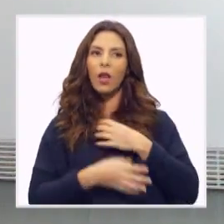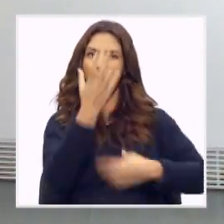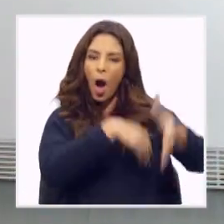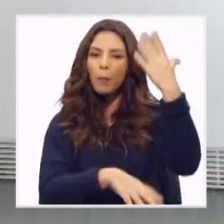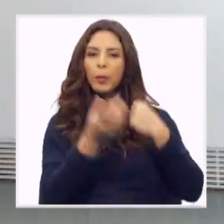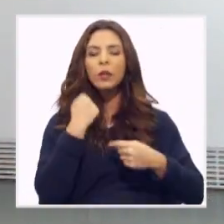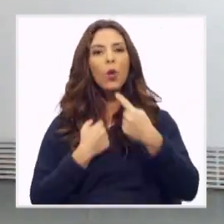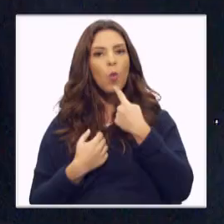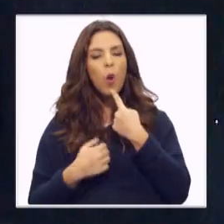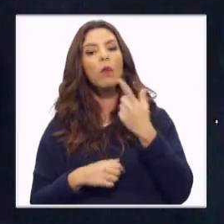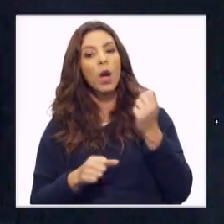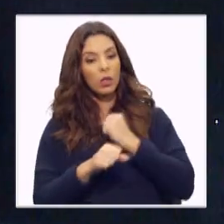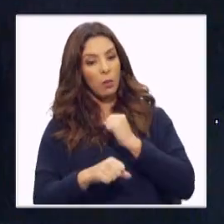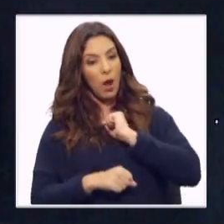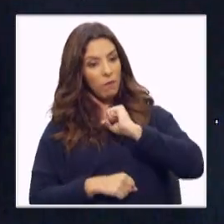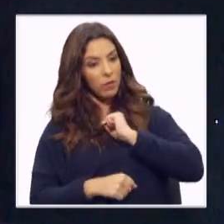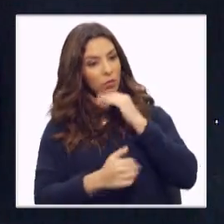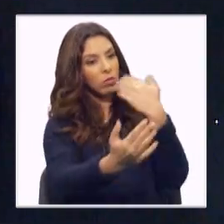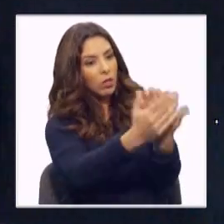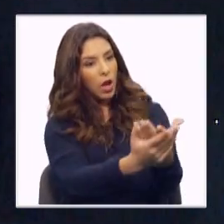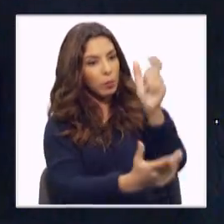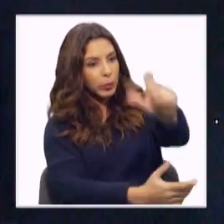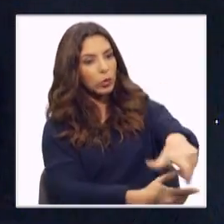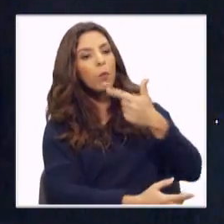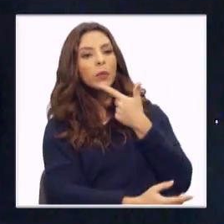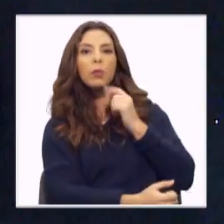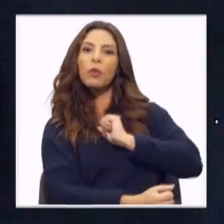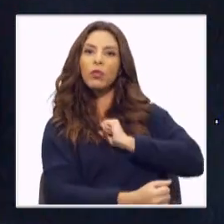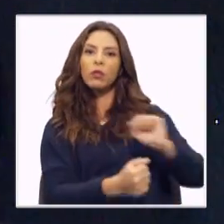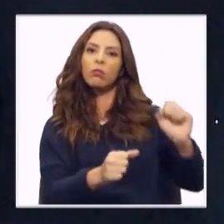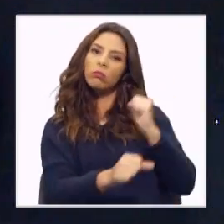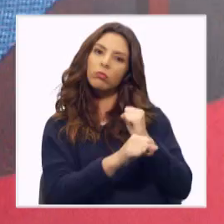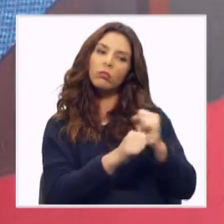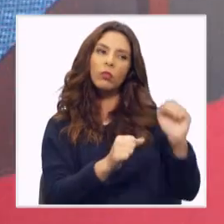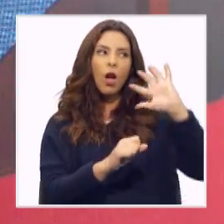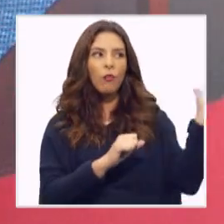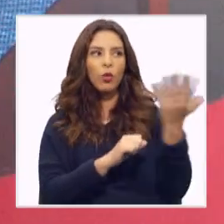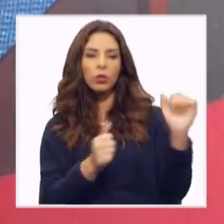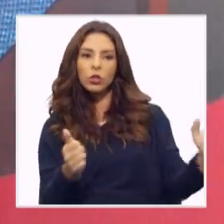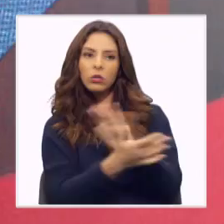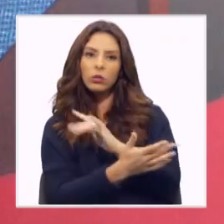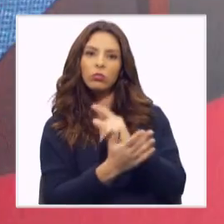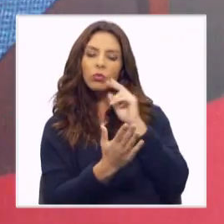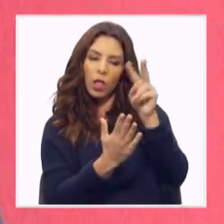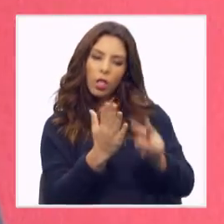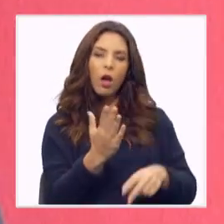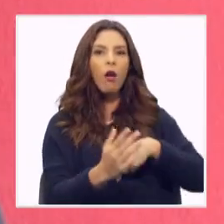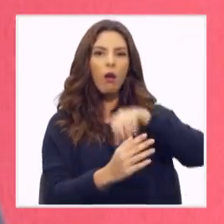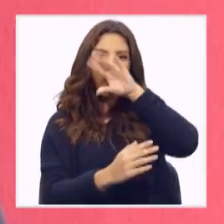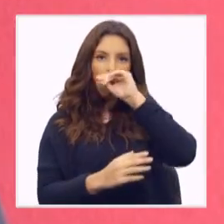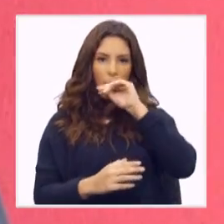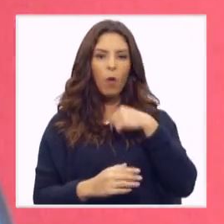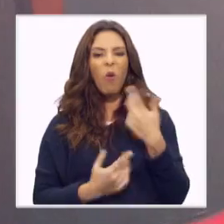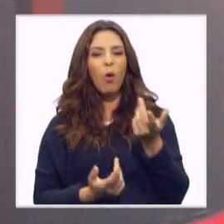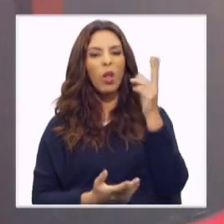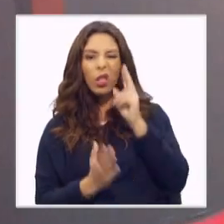trabalho ajudou alguém a perceber melhor alguma coisa que está a acontecer à sua volta. Às vezes nós temos aquela sensação que ou ninguém